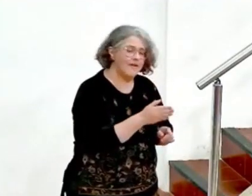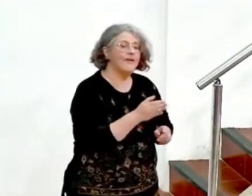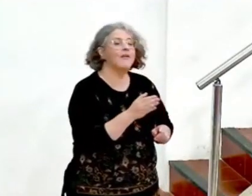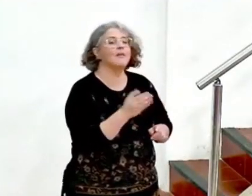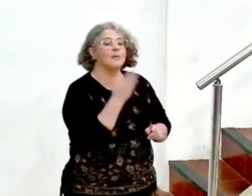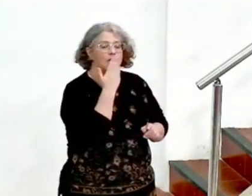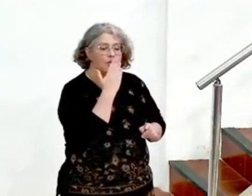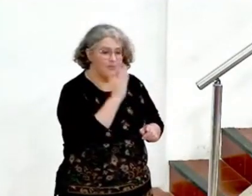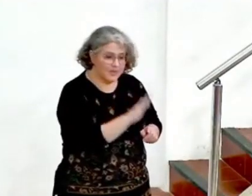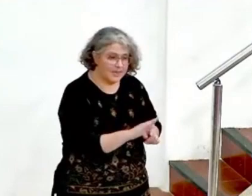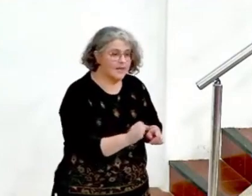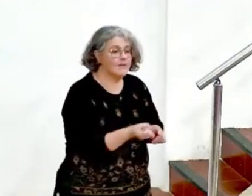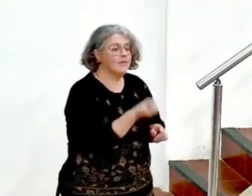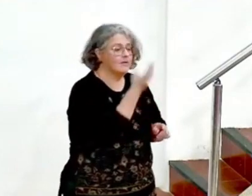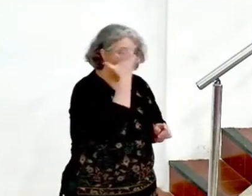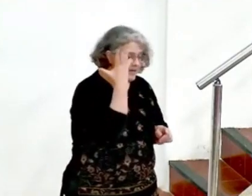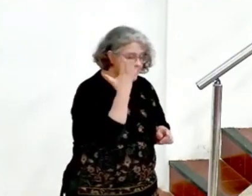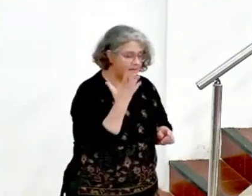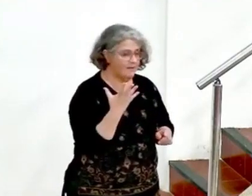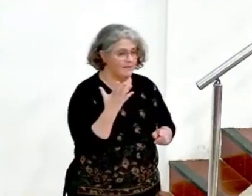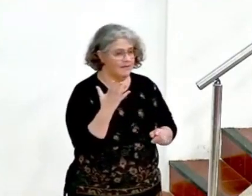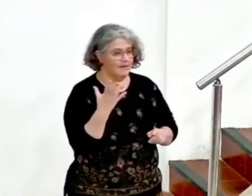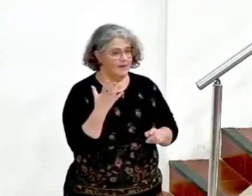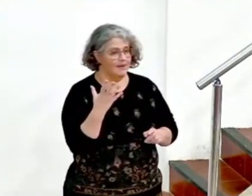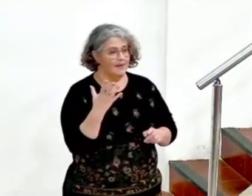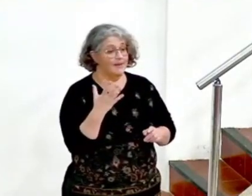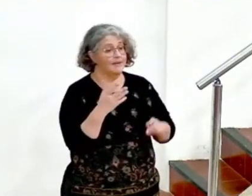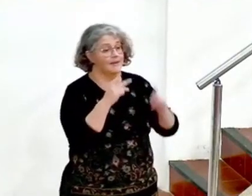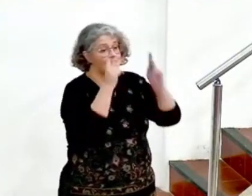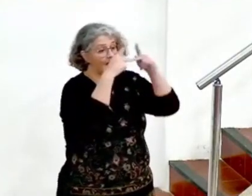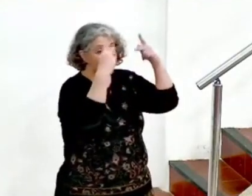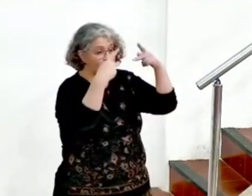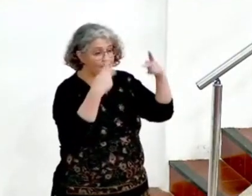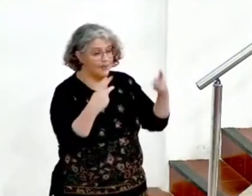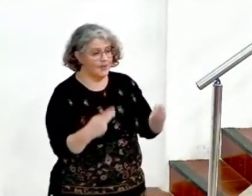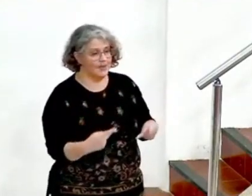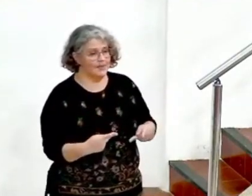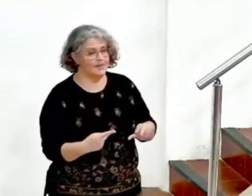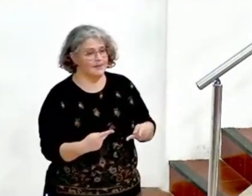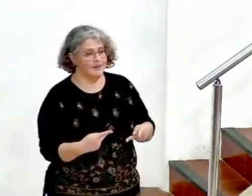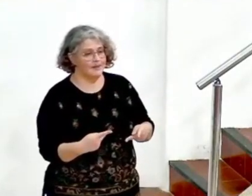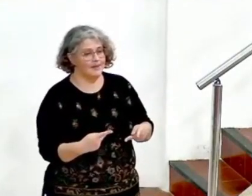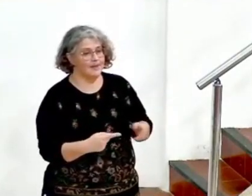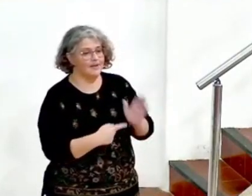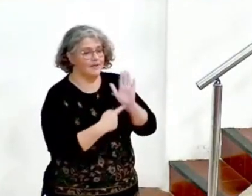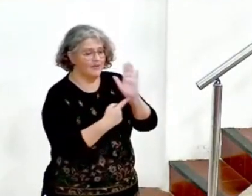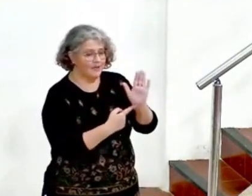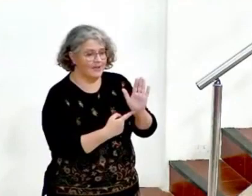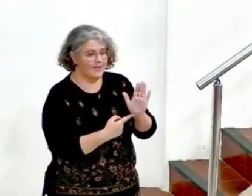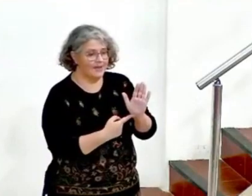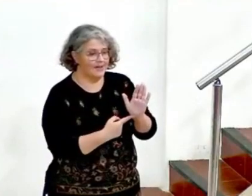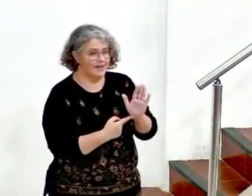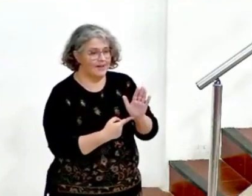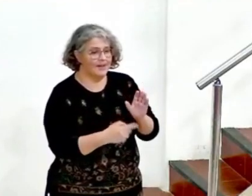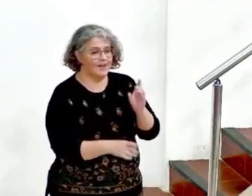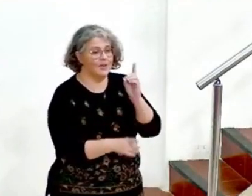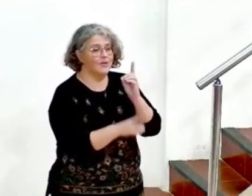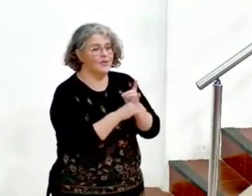prometido. Essa linha poética reforça esse encontro gracioso de Deus